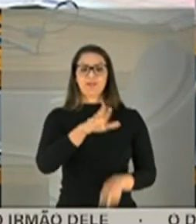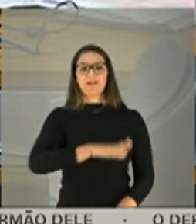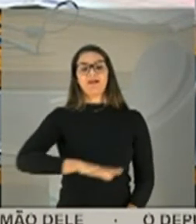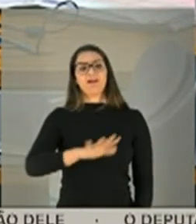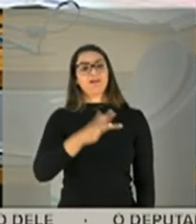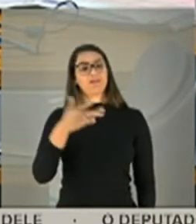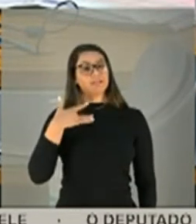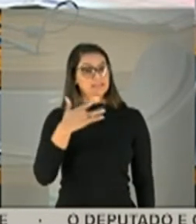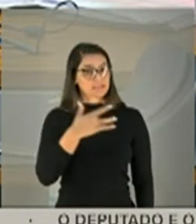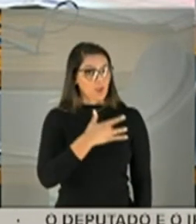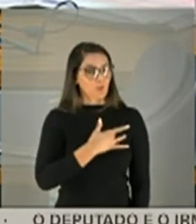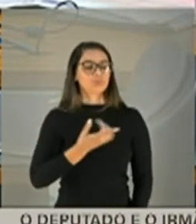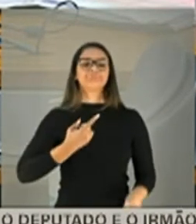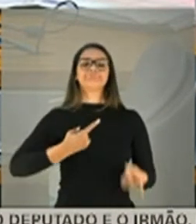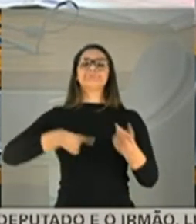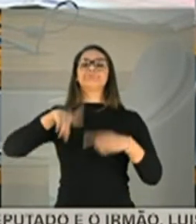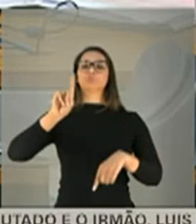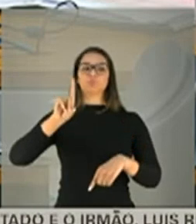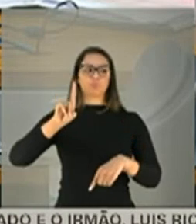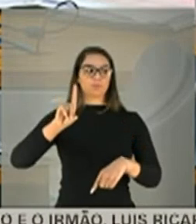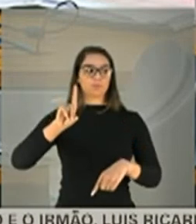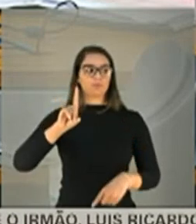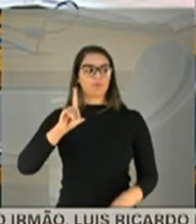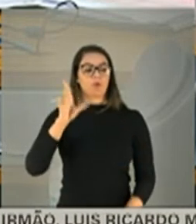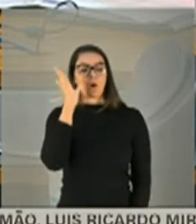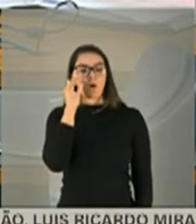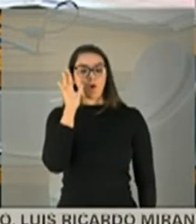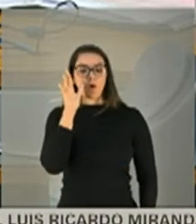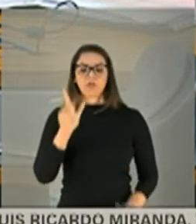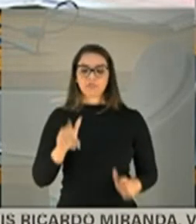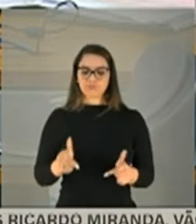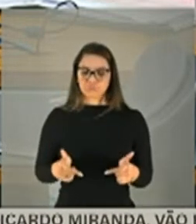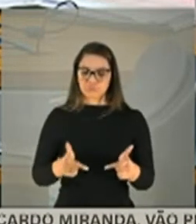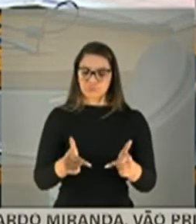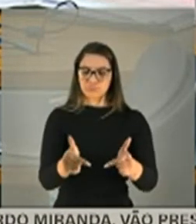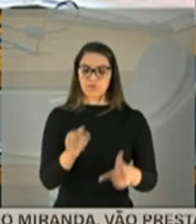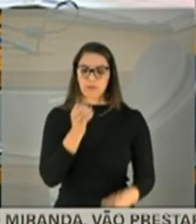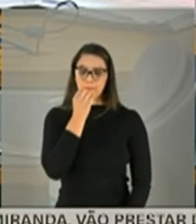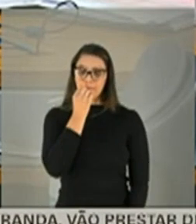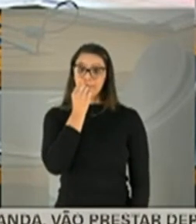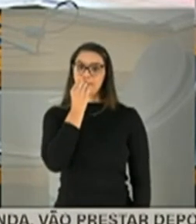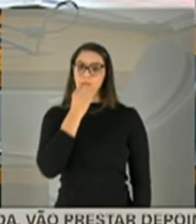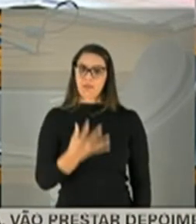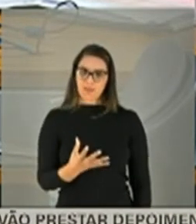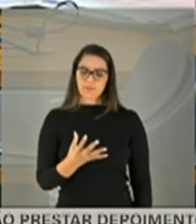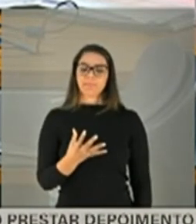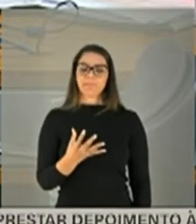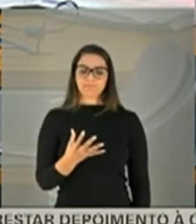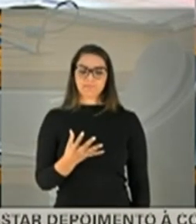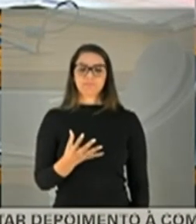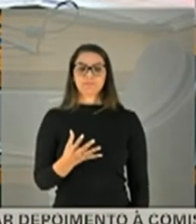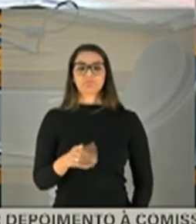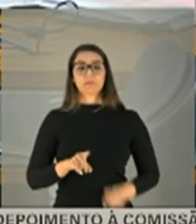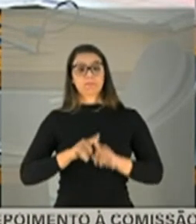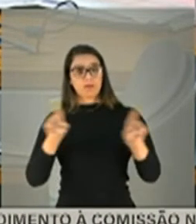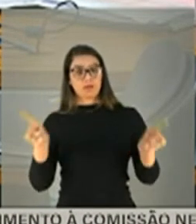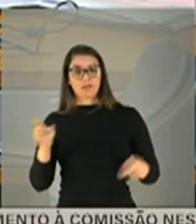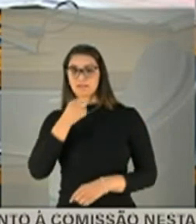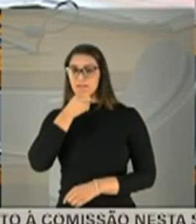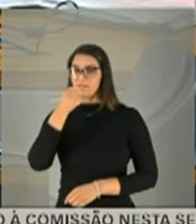saúde converteram-se nos nossos briosos combatentes do bem. No entanto, numa entrevista